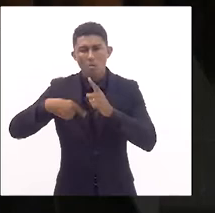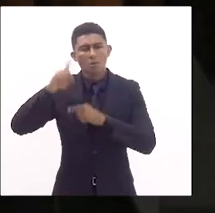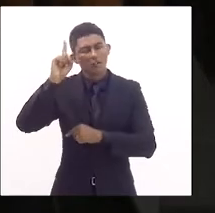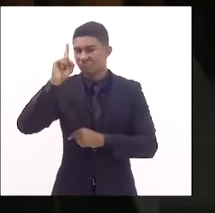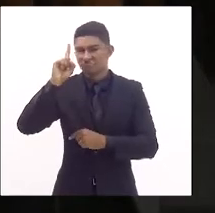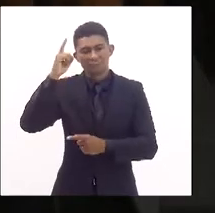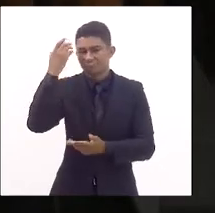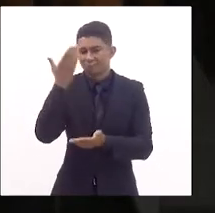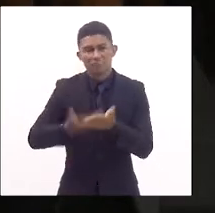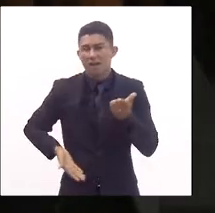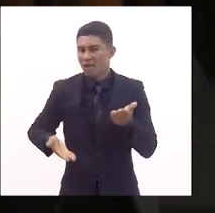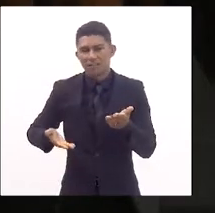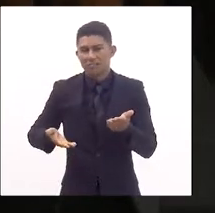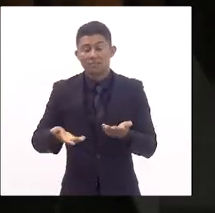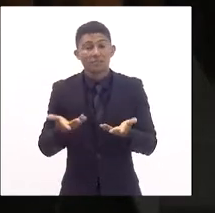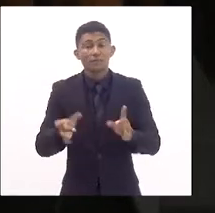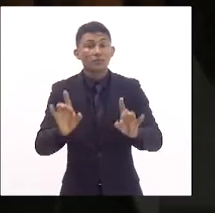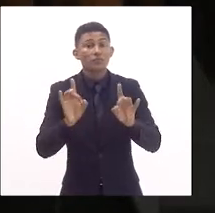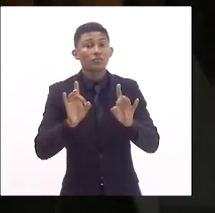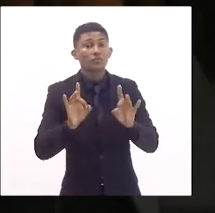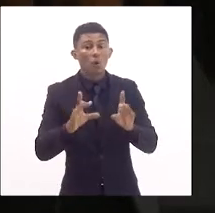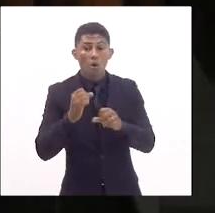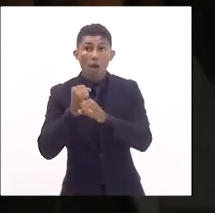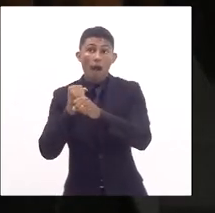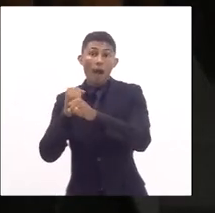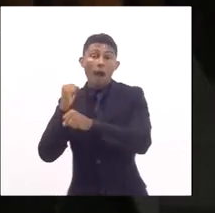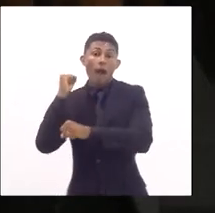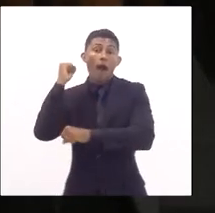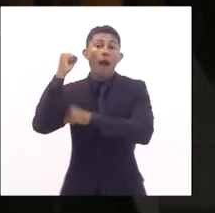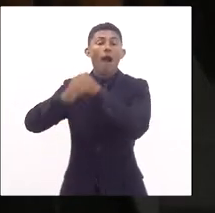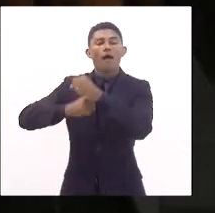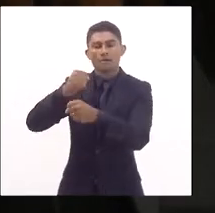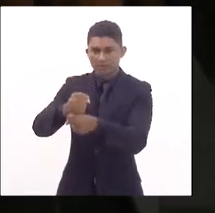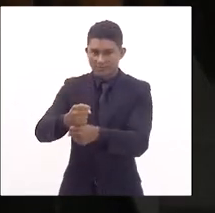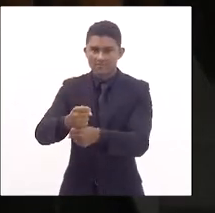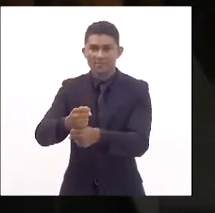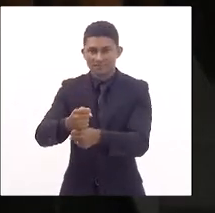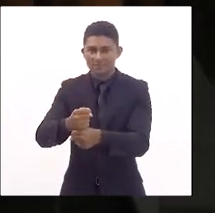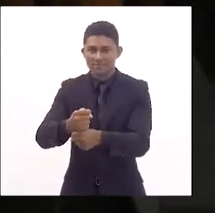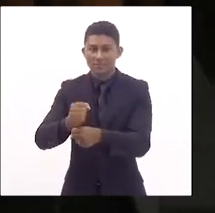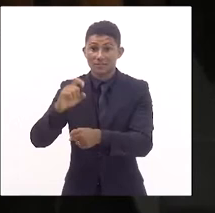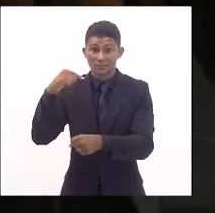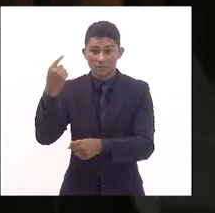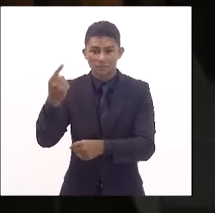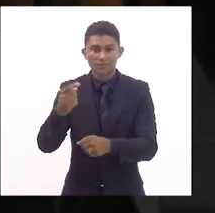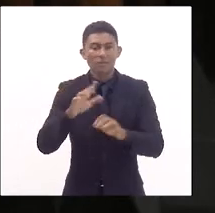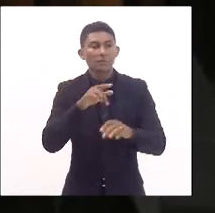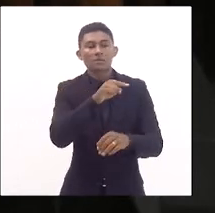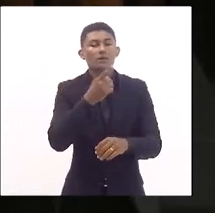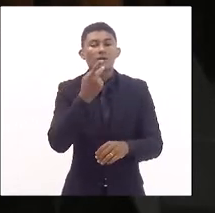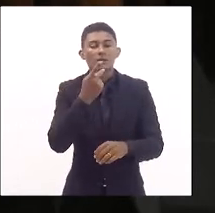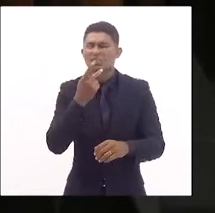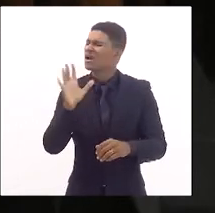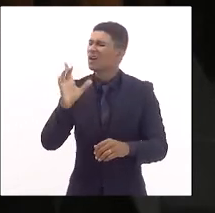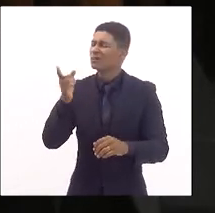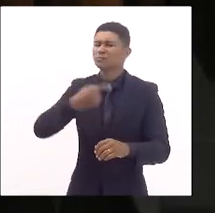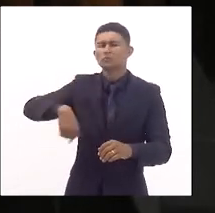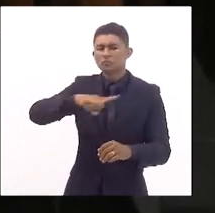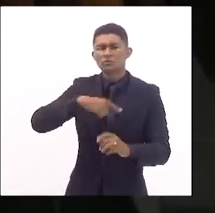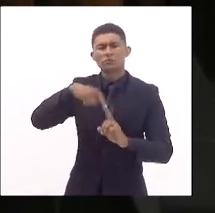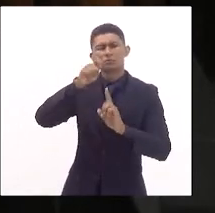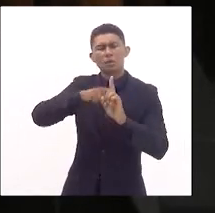só poderia entrar em vigor no ano seguinte mas hoje vamos compensar essas seis meses